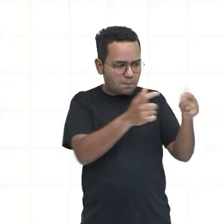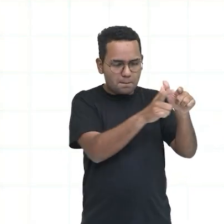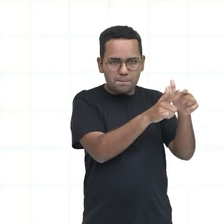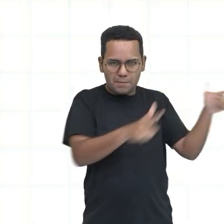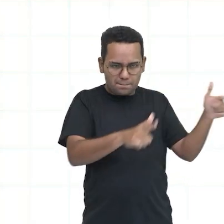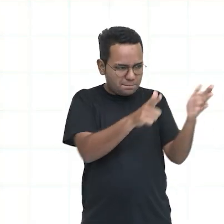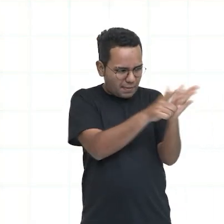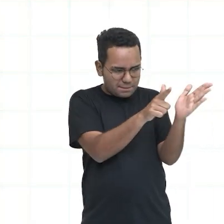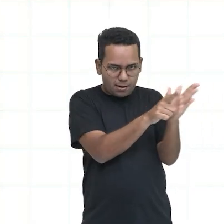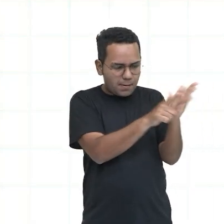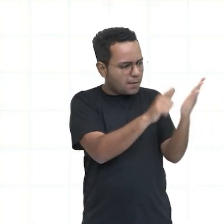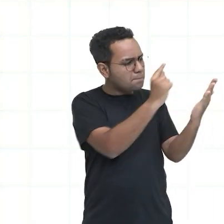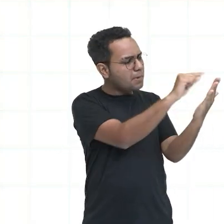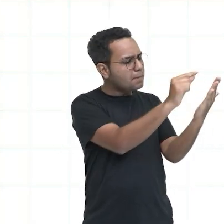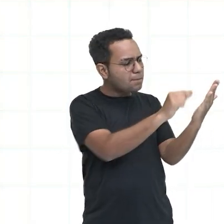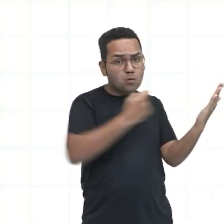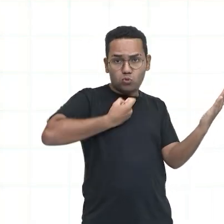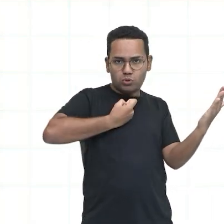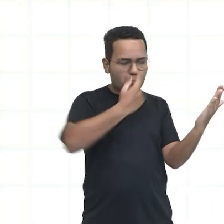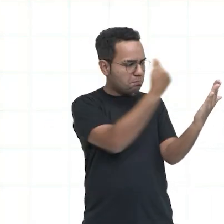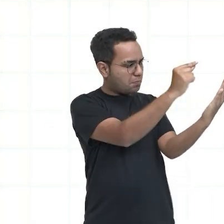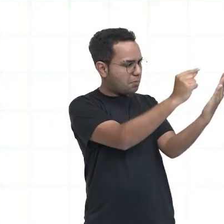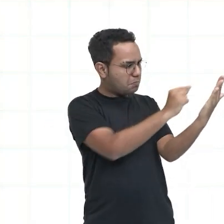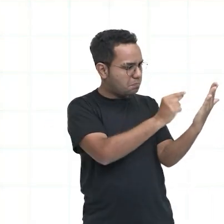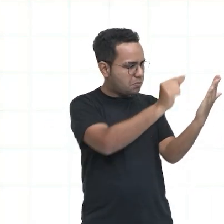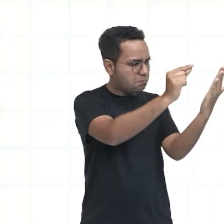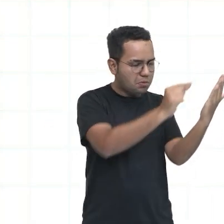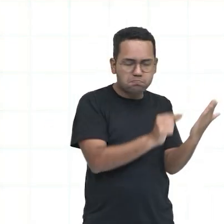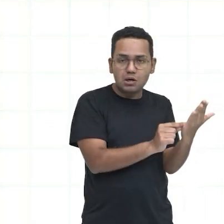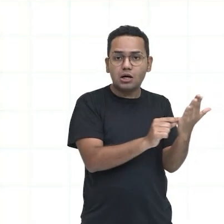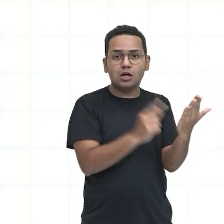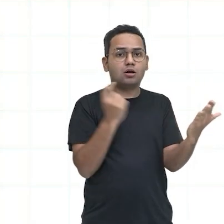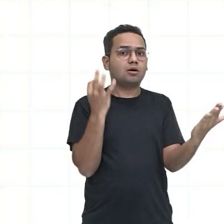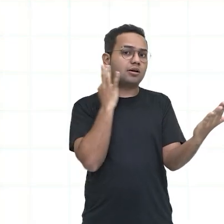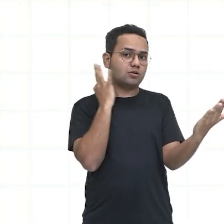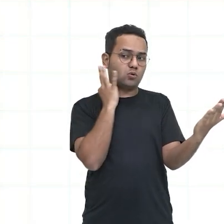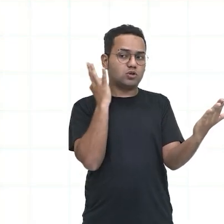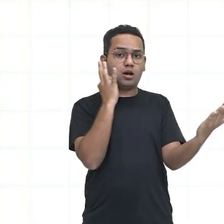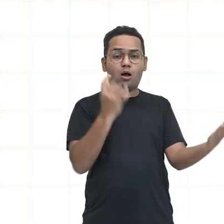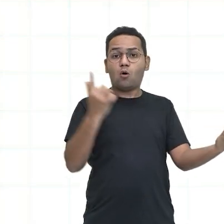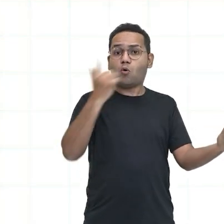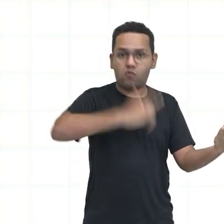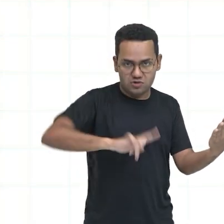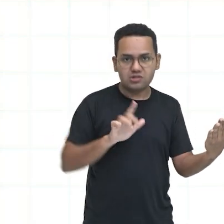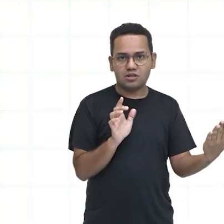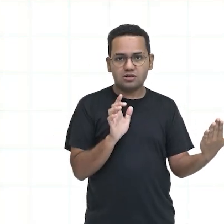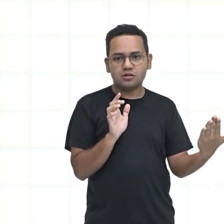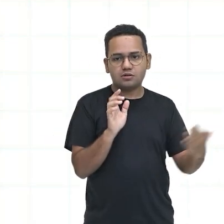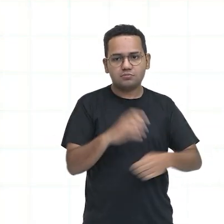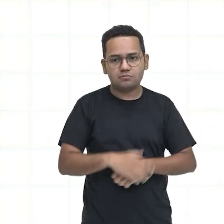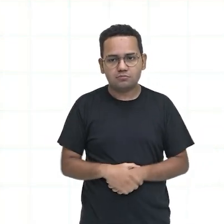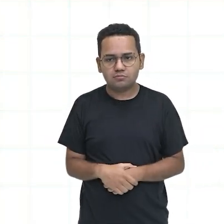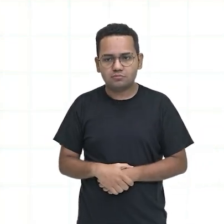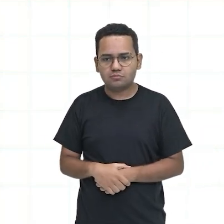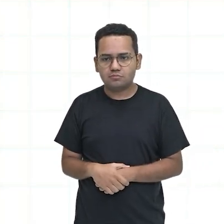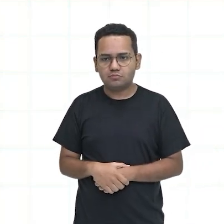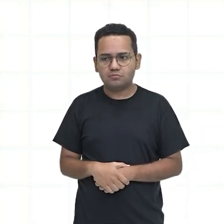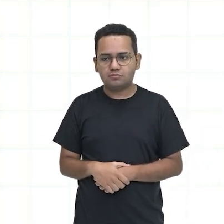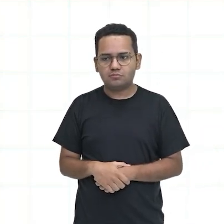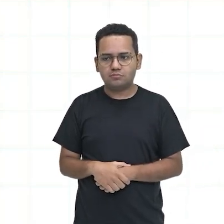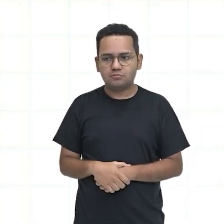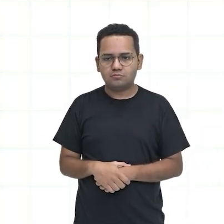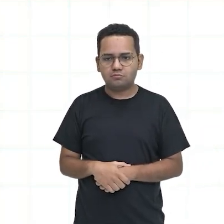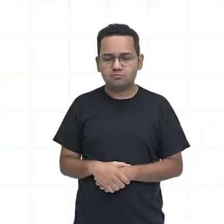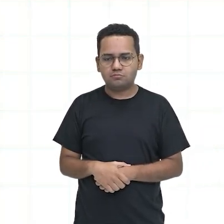lottery, or lottery, depende aí do falante, enfim, tem algumas pronúncias. Se eu ganhar na loteria,